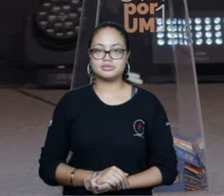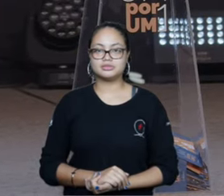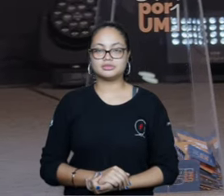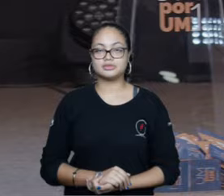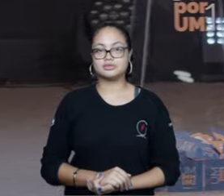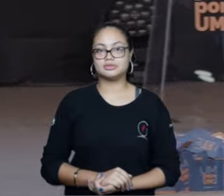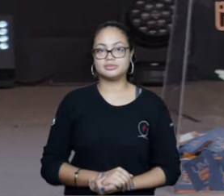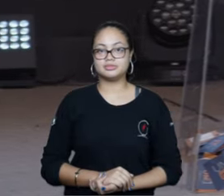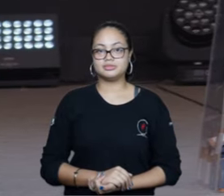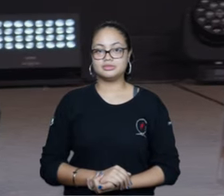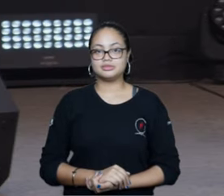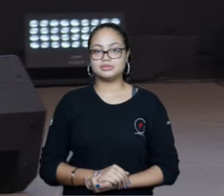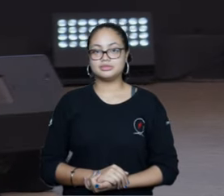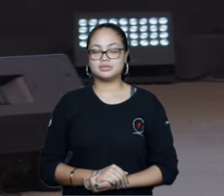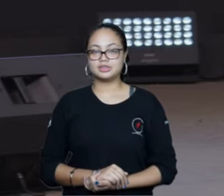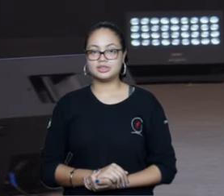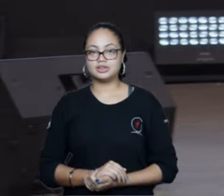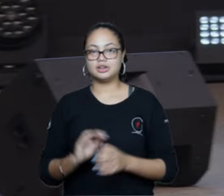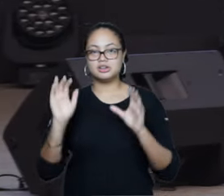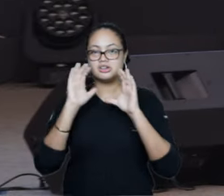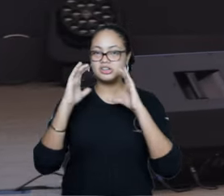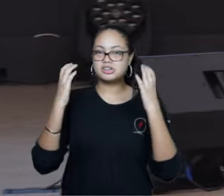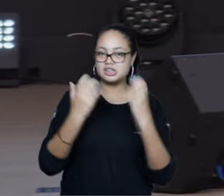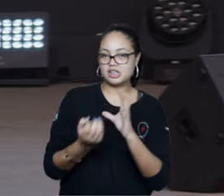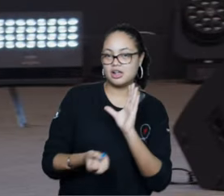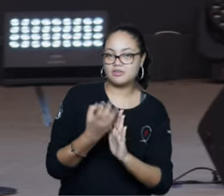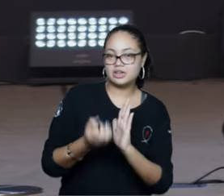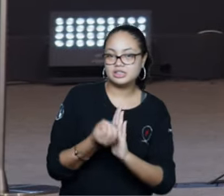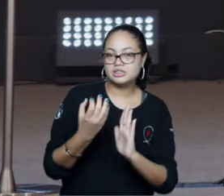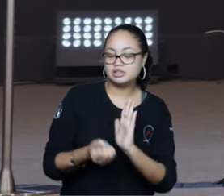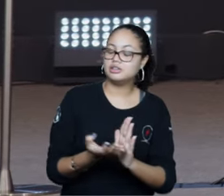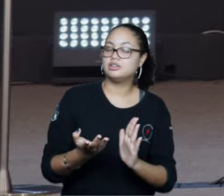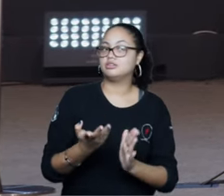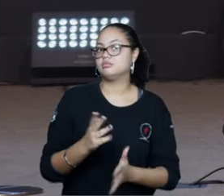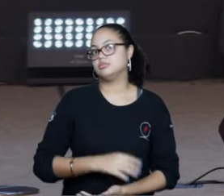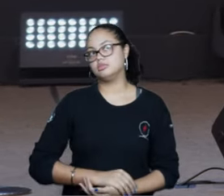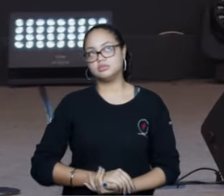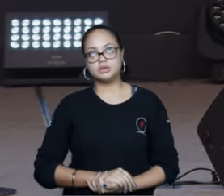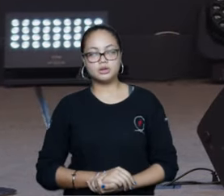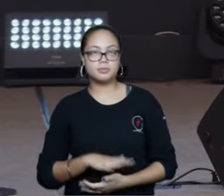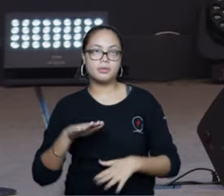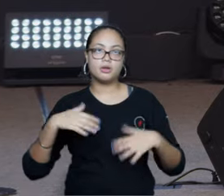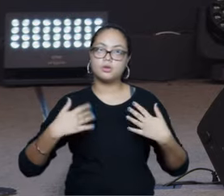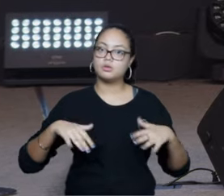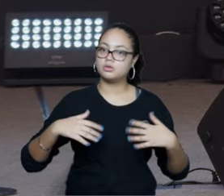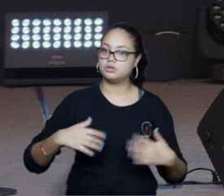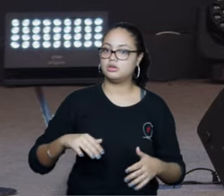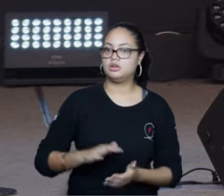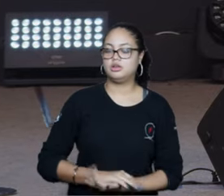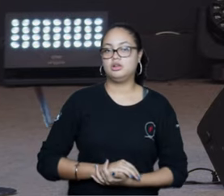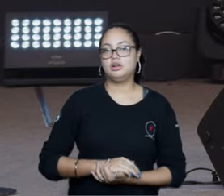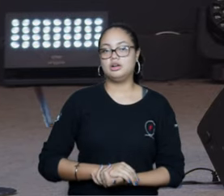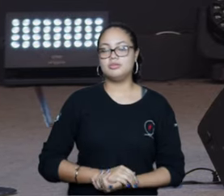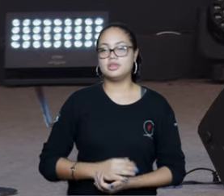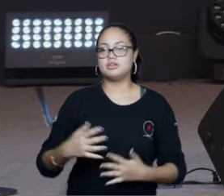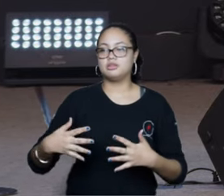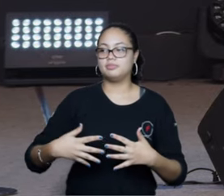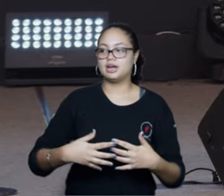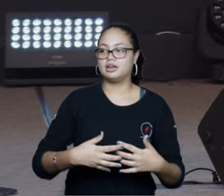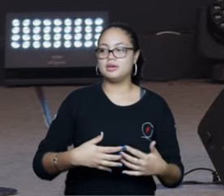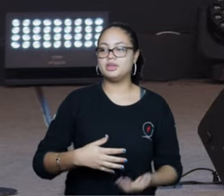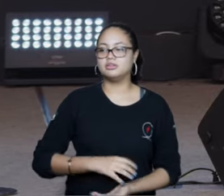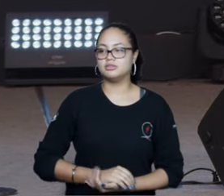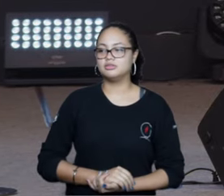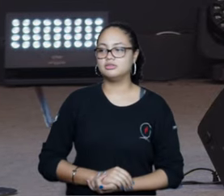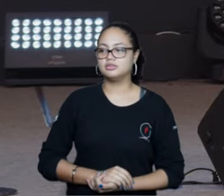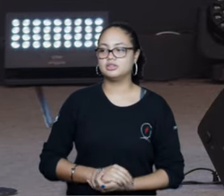e cruzado evangelística meus irmãos ai cruzado evangelística em cima de um caminhão eu já fiz